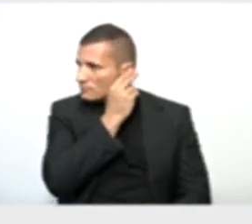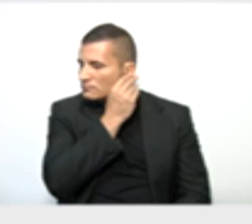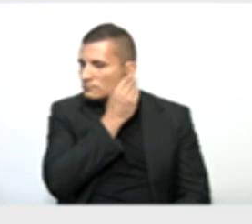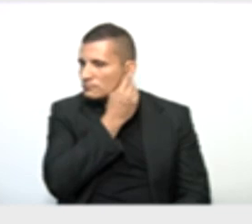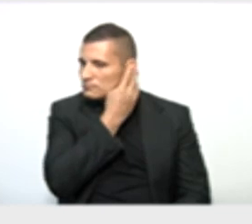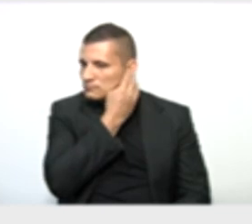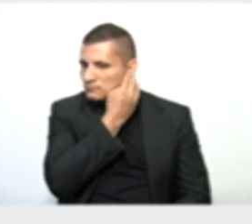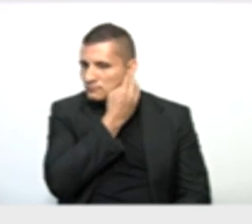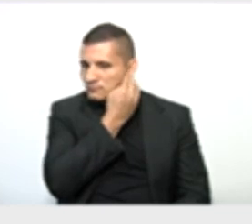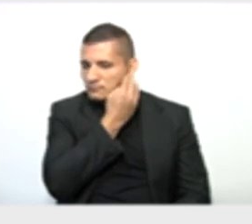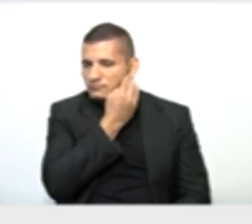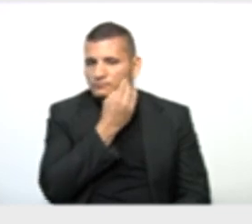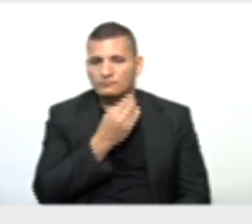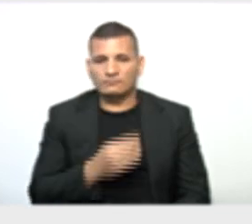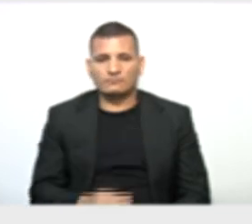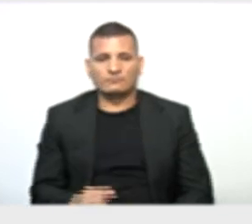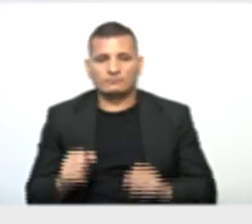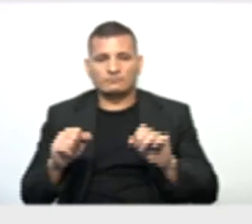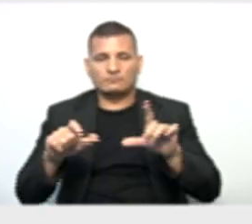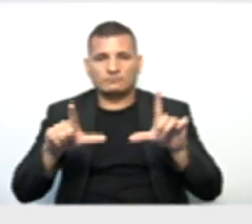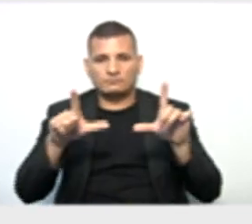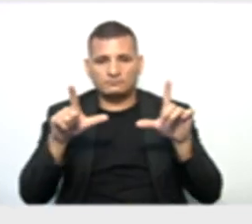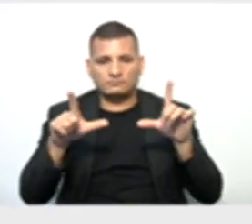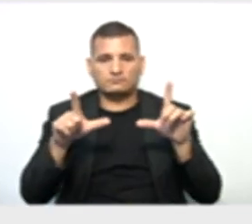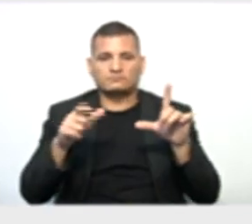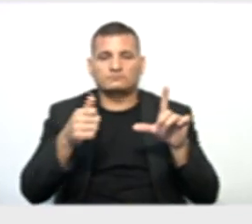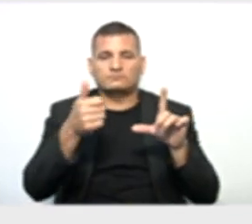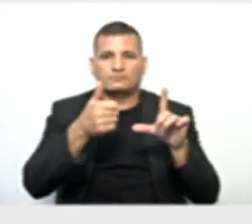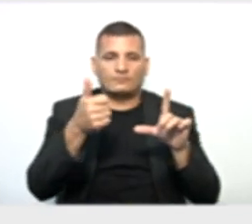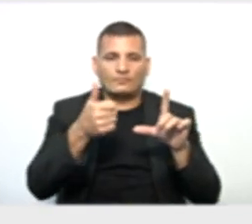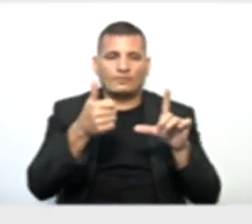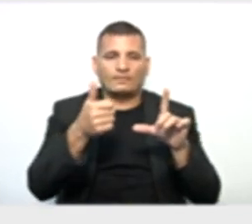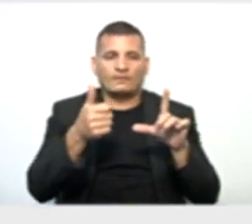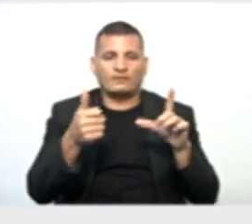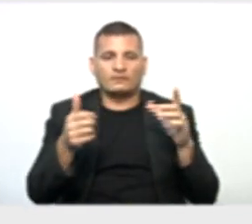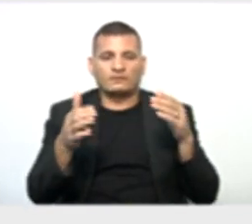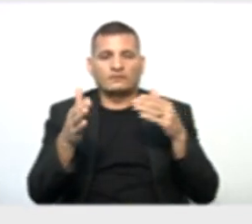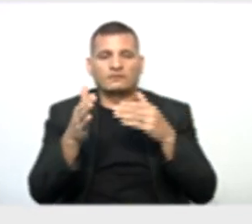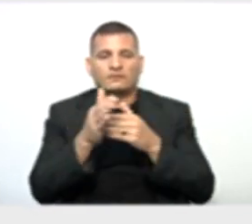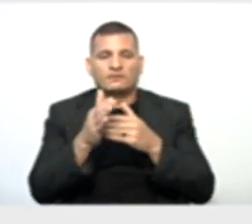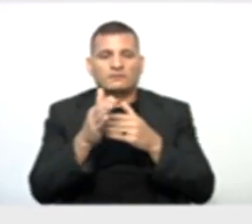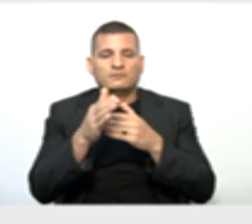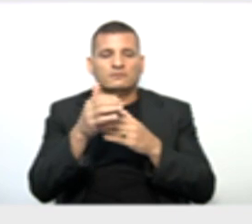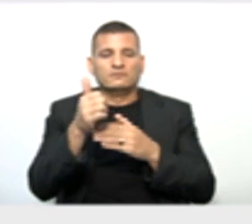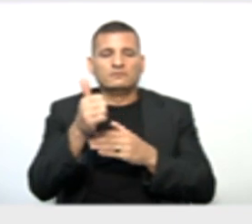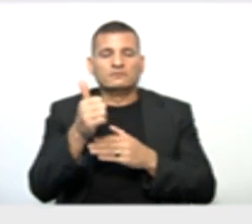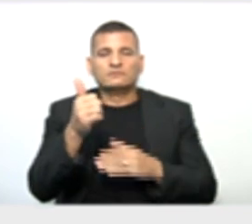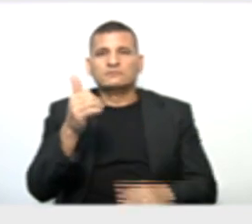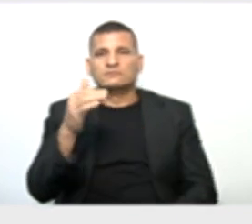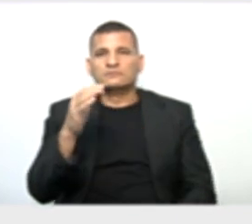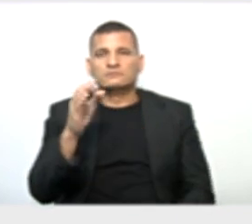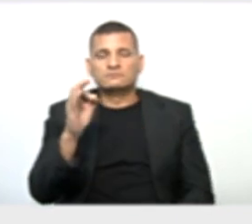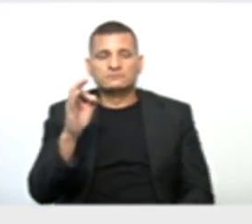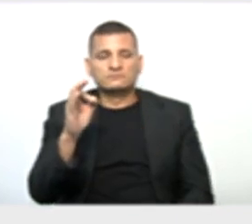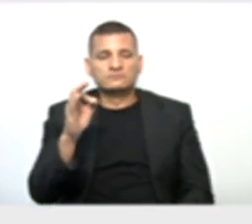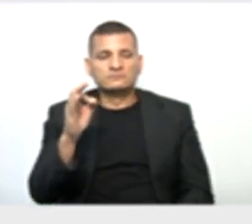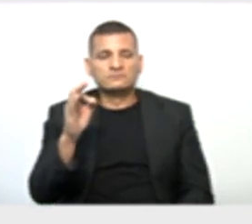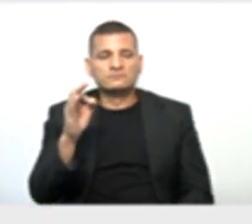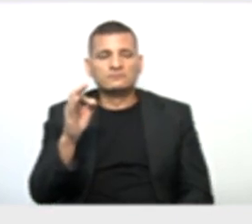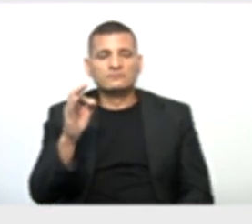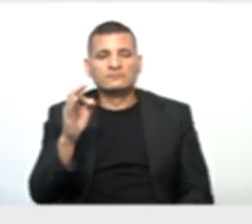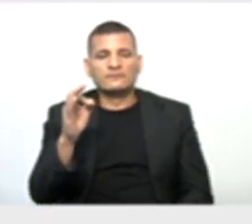imprimiu de 1, né? Começando em 1 até chegar no 10, de 2 em 2, certo? E aqui eu